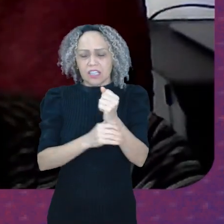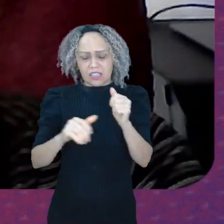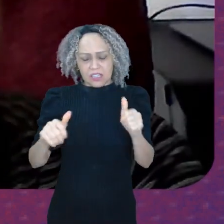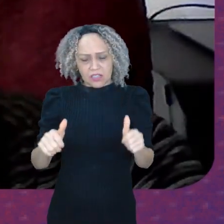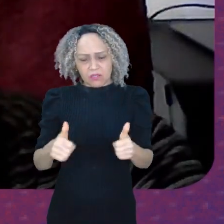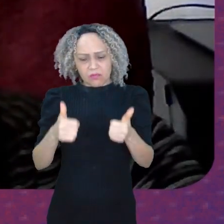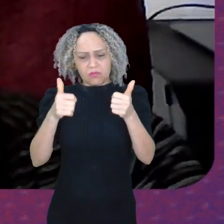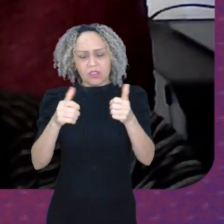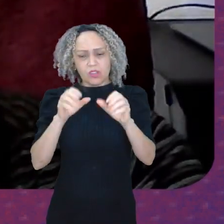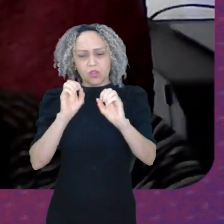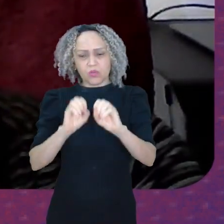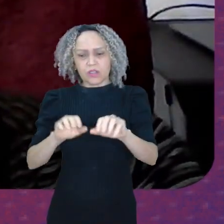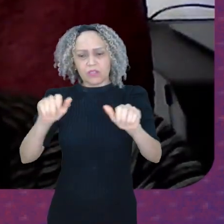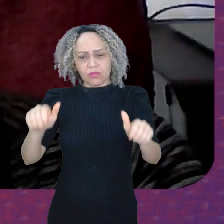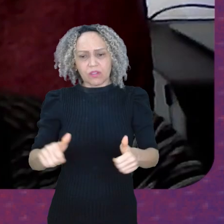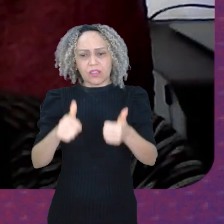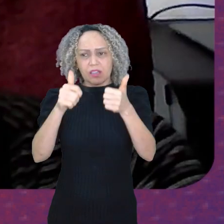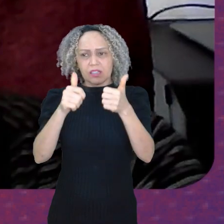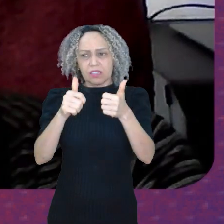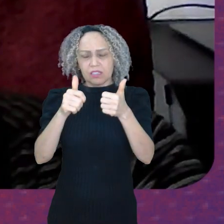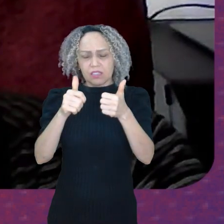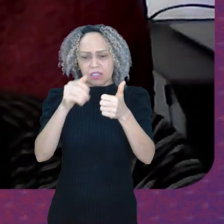esperamos esse advento